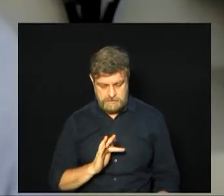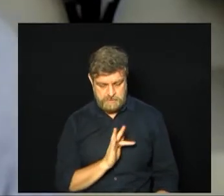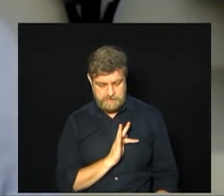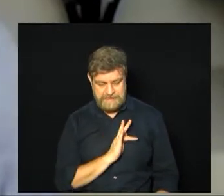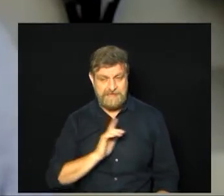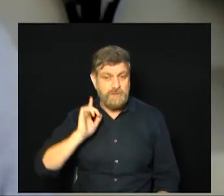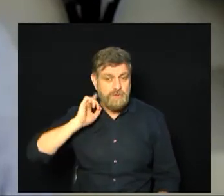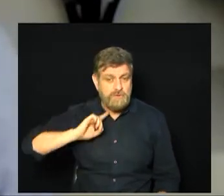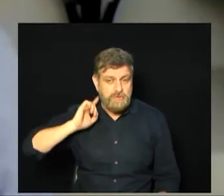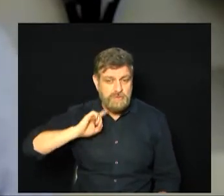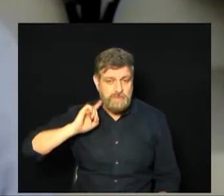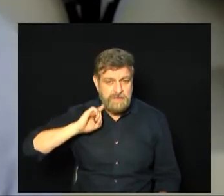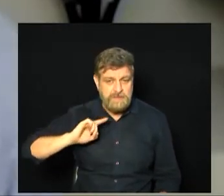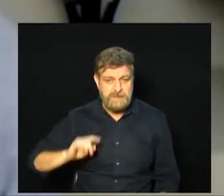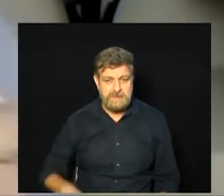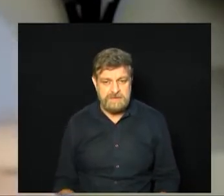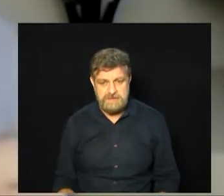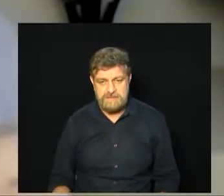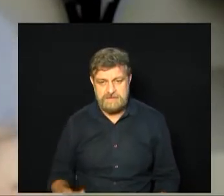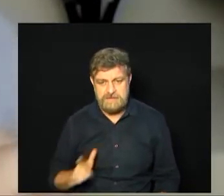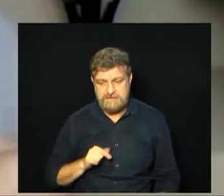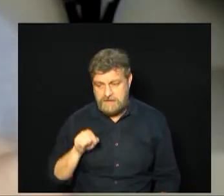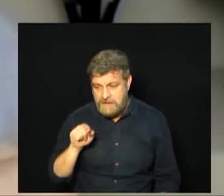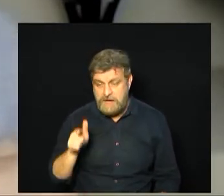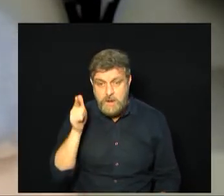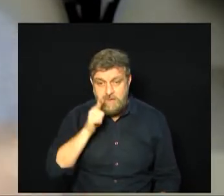Minas, o coreano, Yang Vanson, e fez a